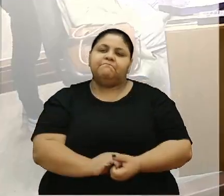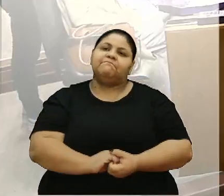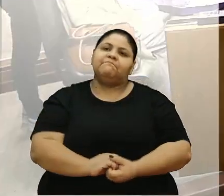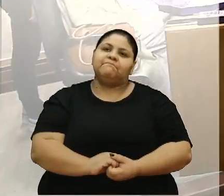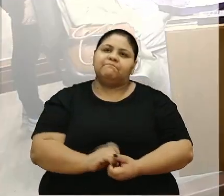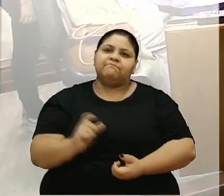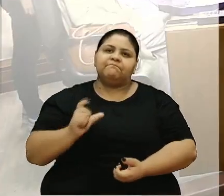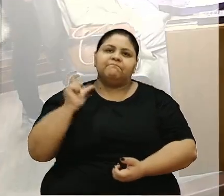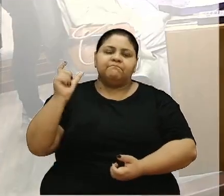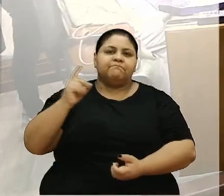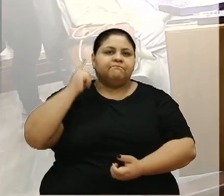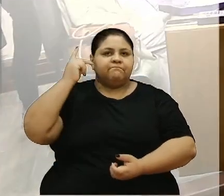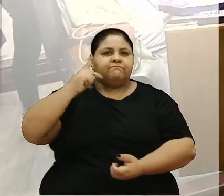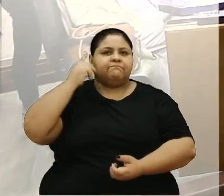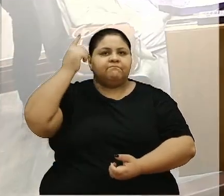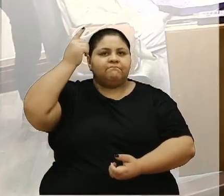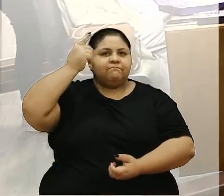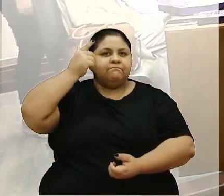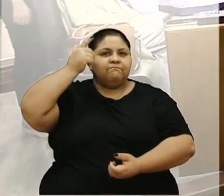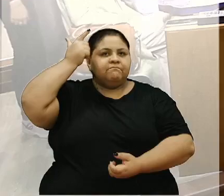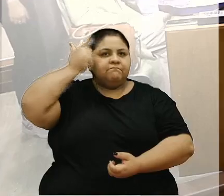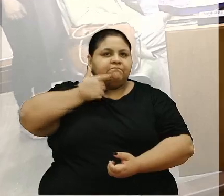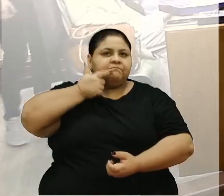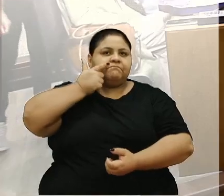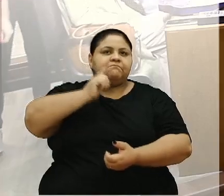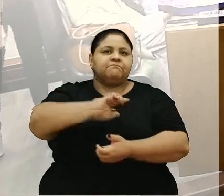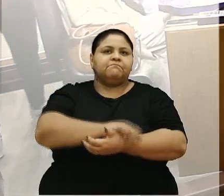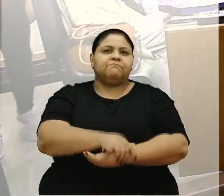Com a palavra, vereador Lucas Carenhato.